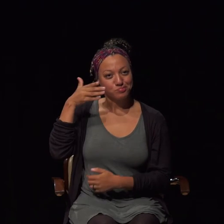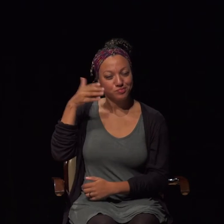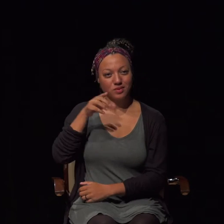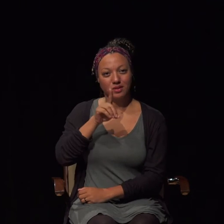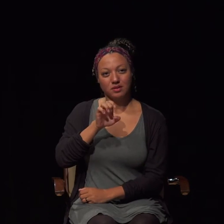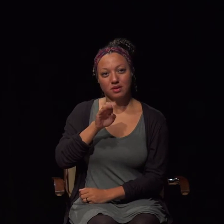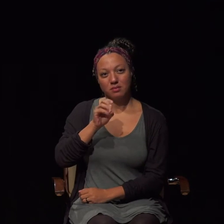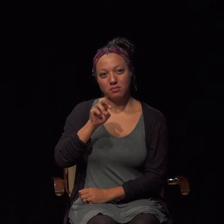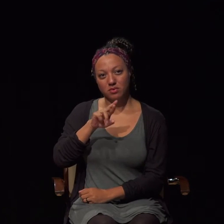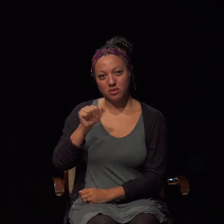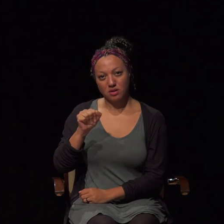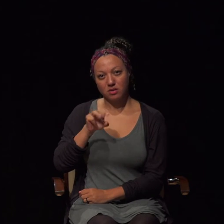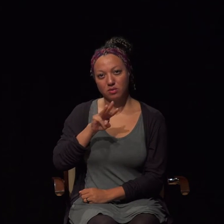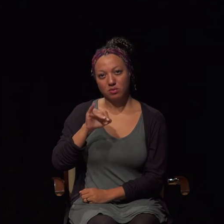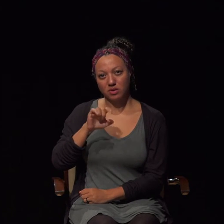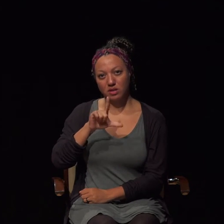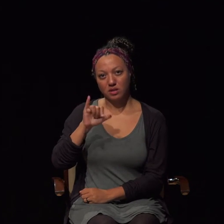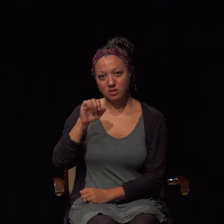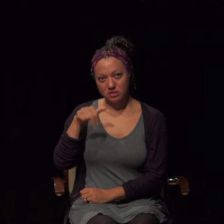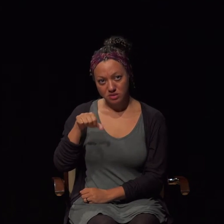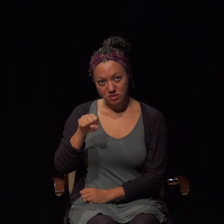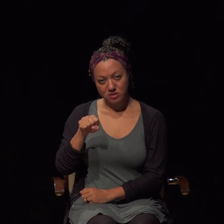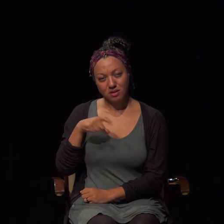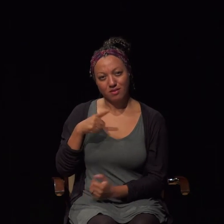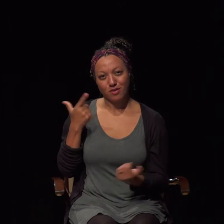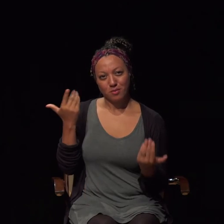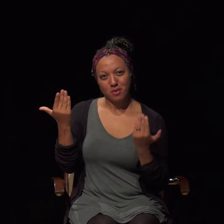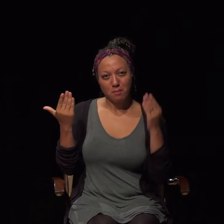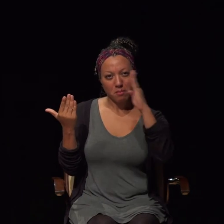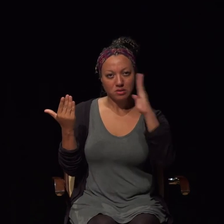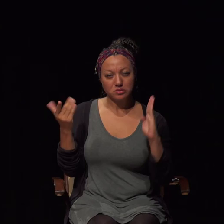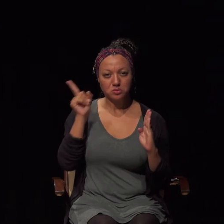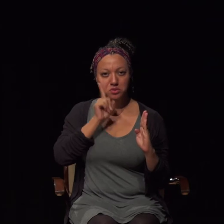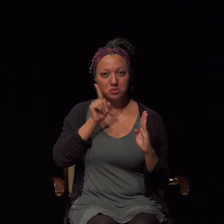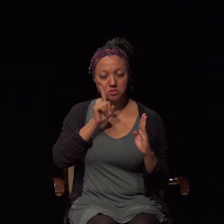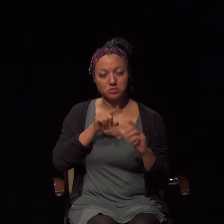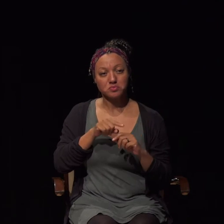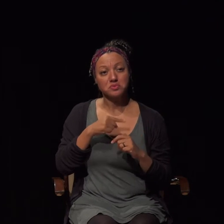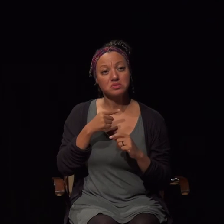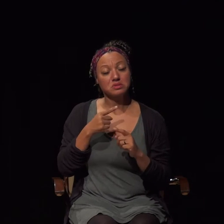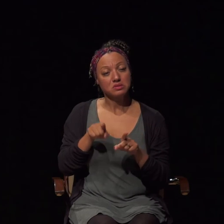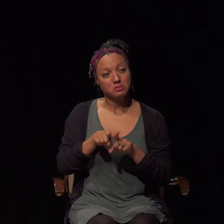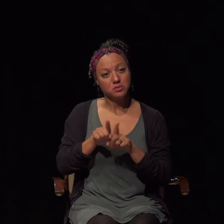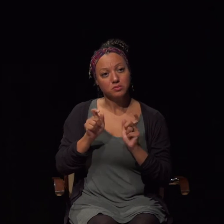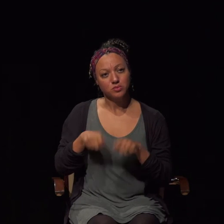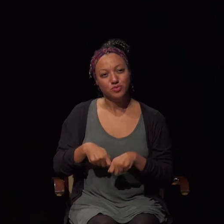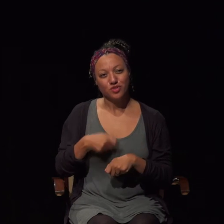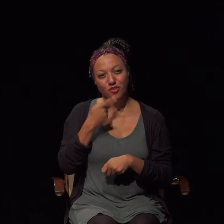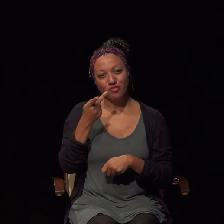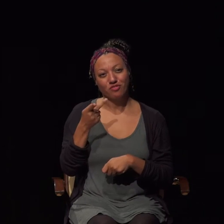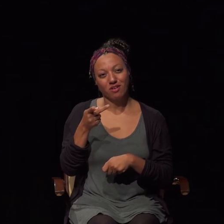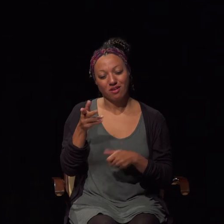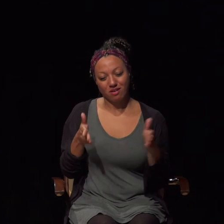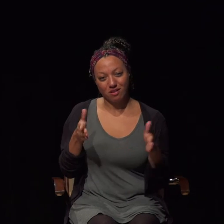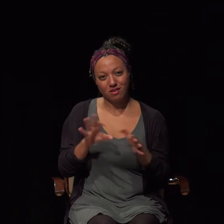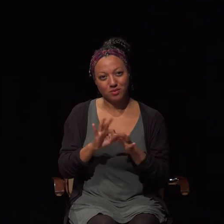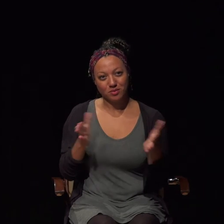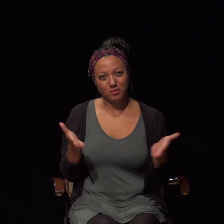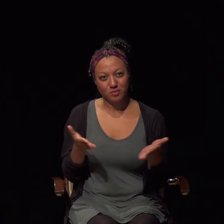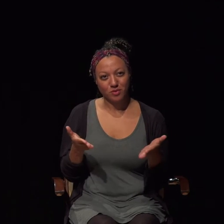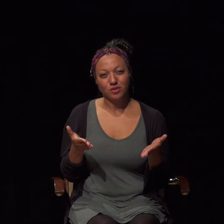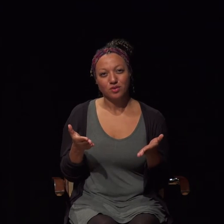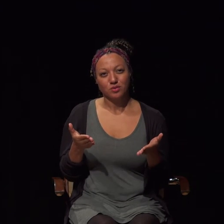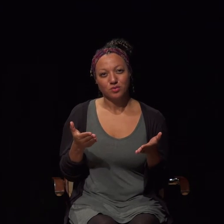tentar lidar com ao menos Brasil e Estados Unidos Eu também poderia chegar a arte contemporânea sobretudo produzida por